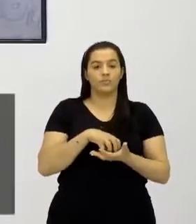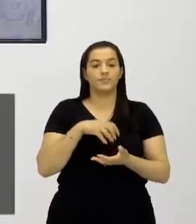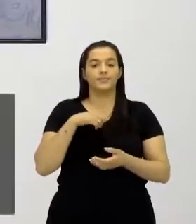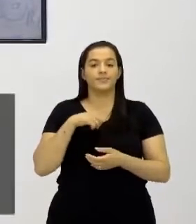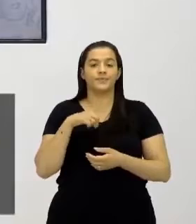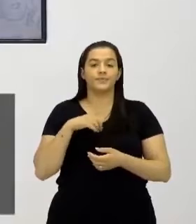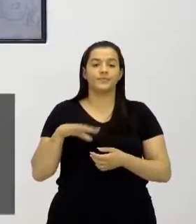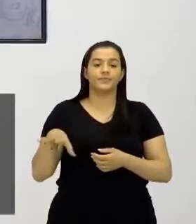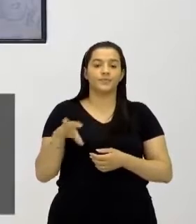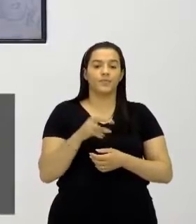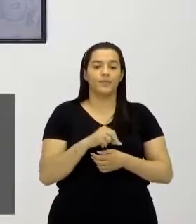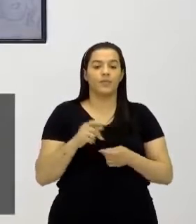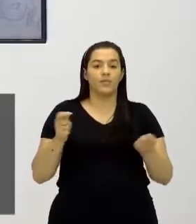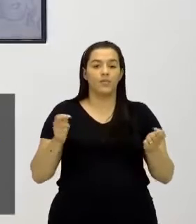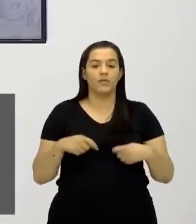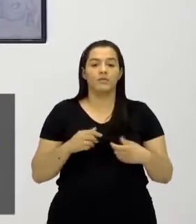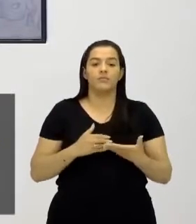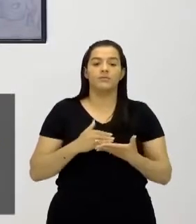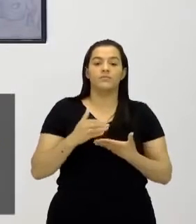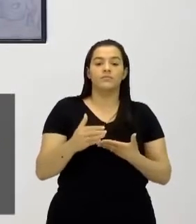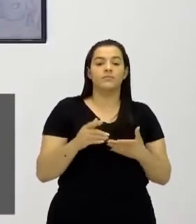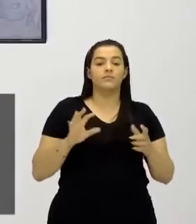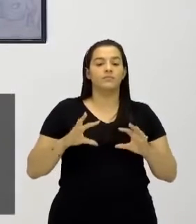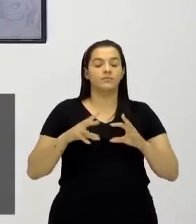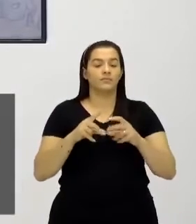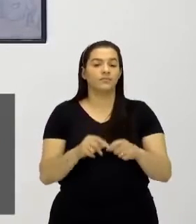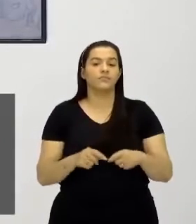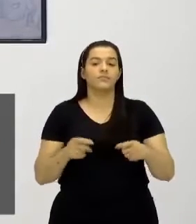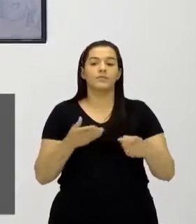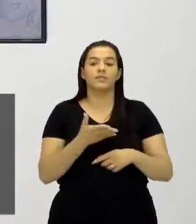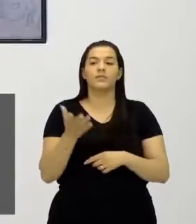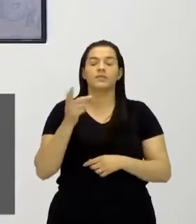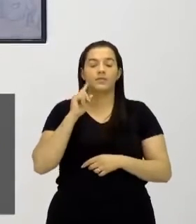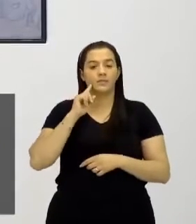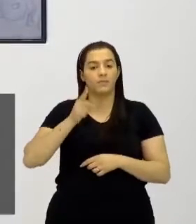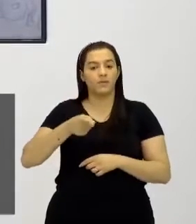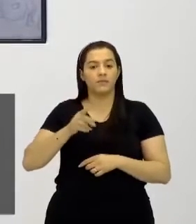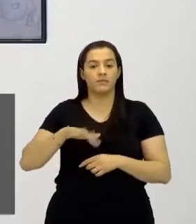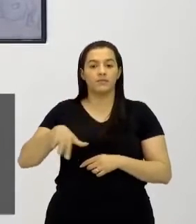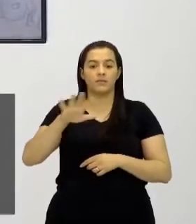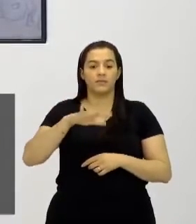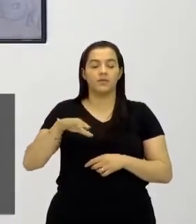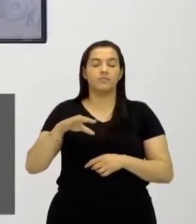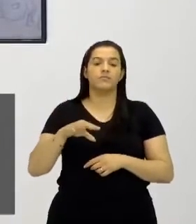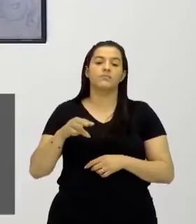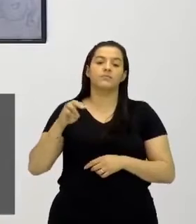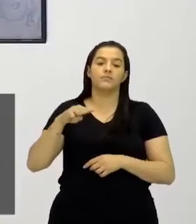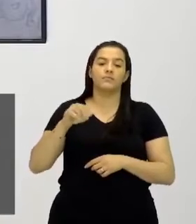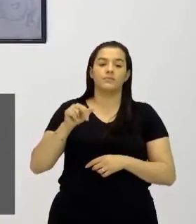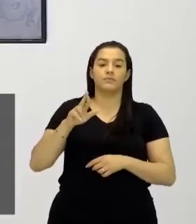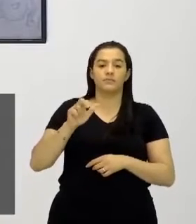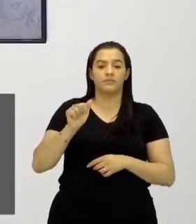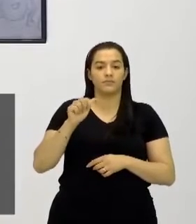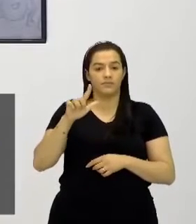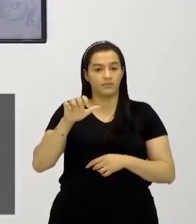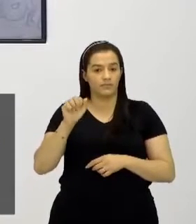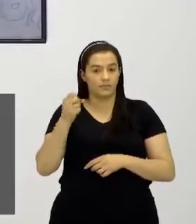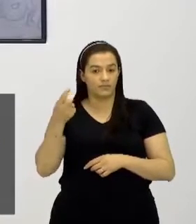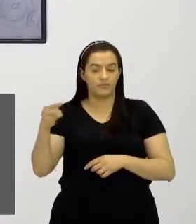né, do Partido Conservador, que manda lá para o Maranhão um